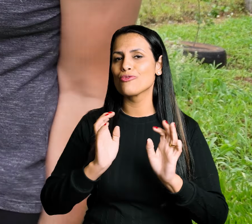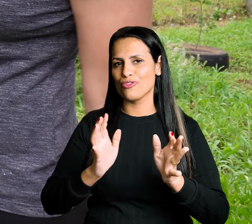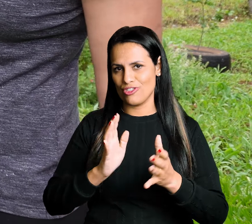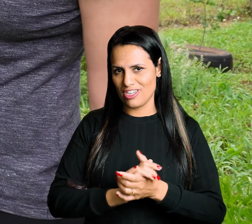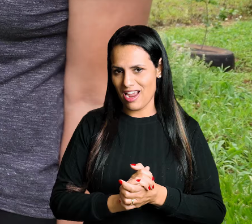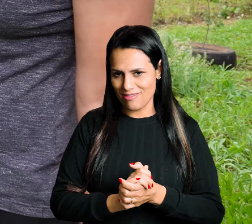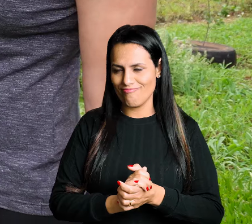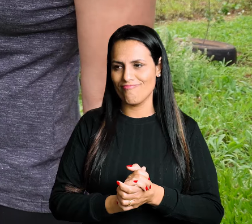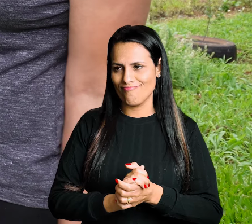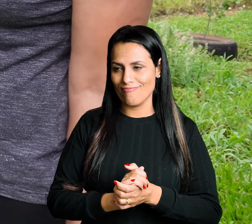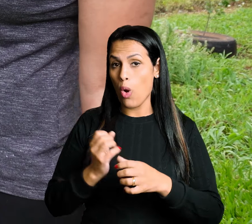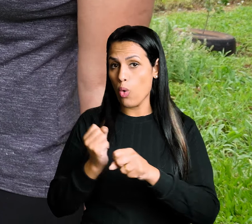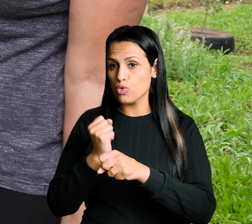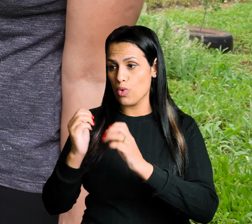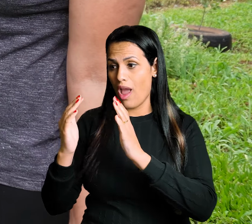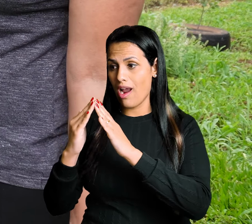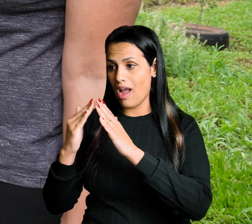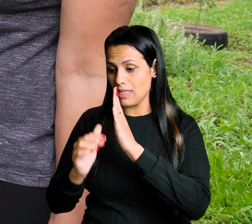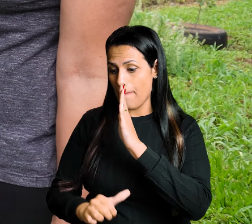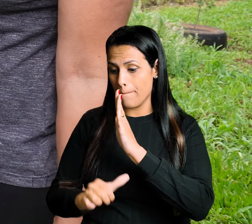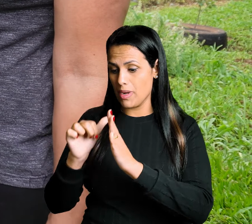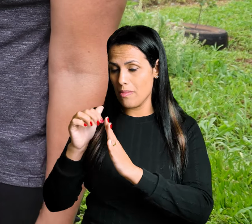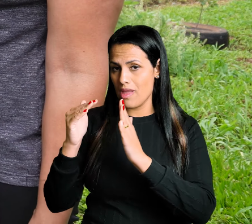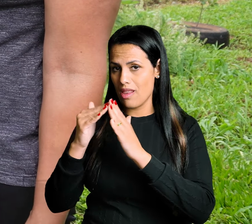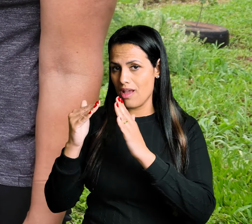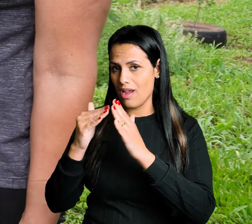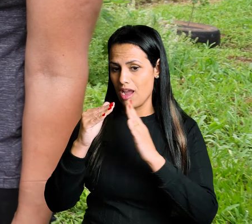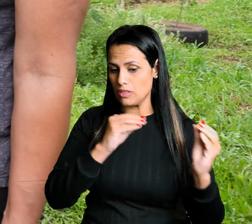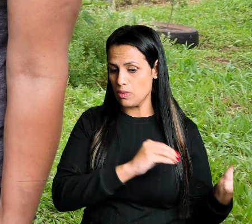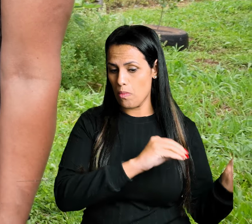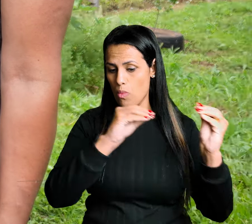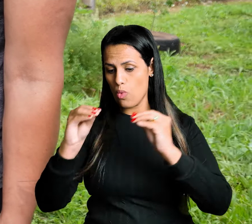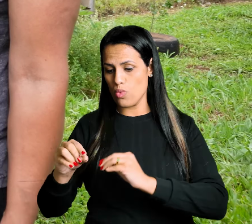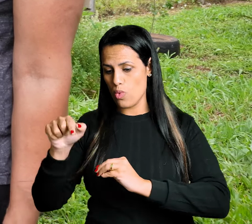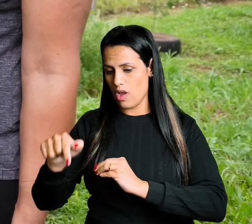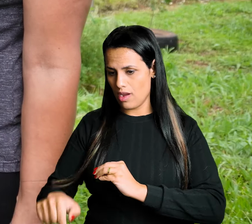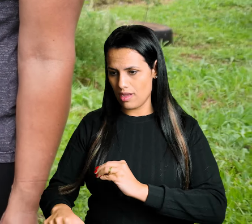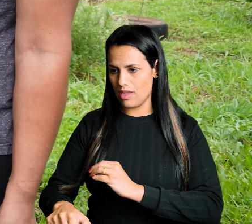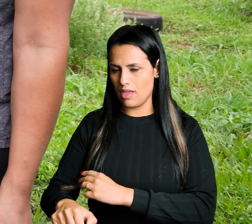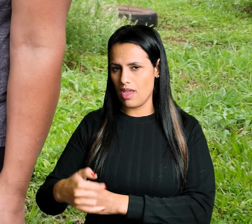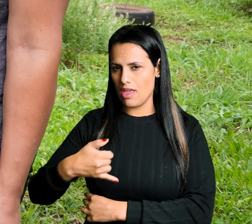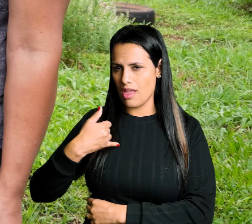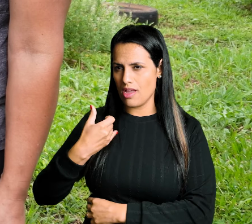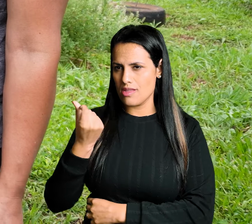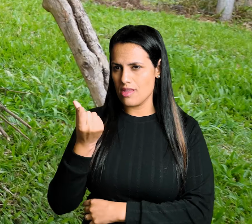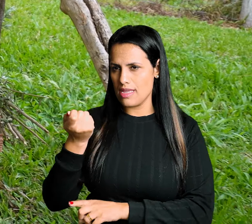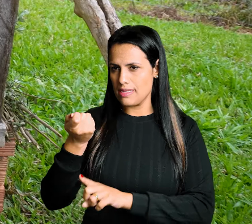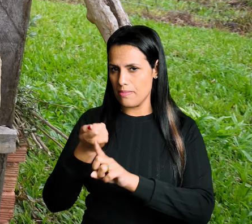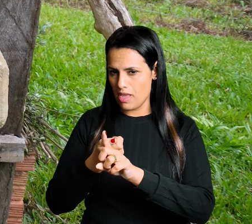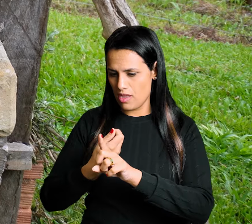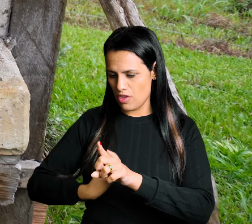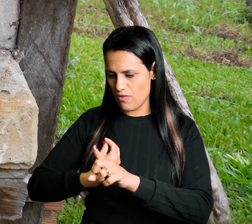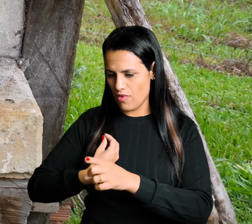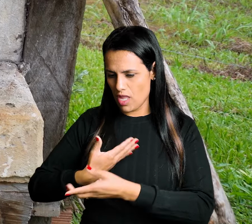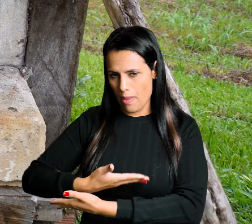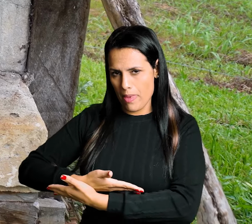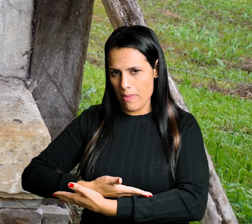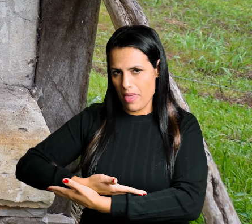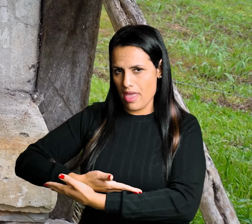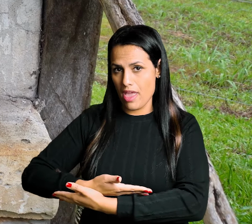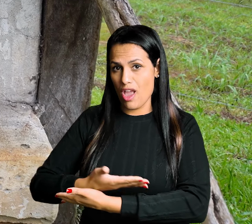quando eu fiz a casa, que é a primeira casa. E quando eu se mudei na primeira casa, a Ana Paula tinha 6 meses. Então